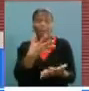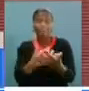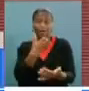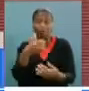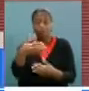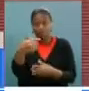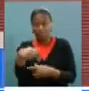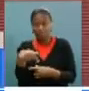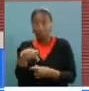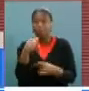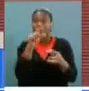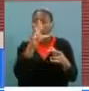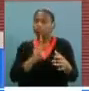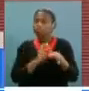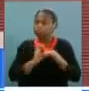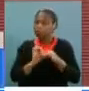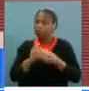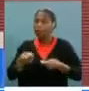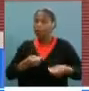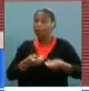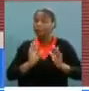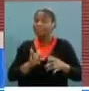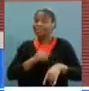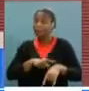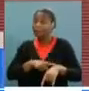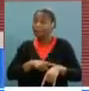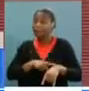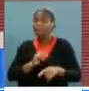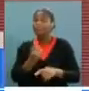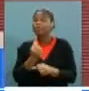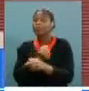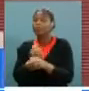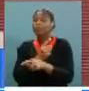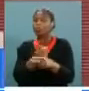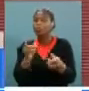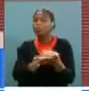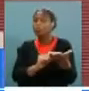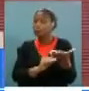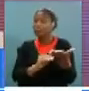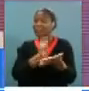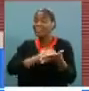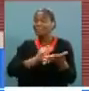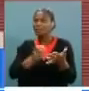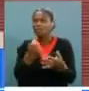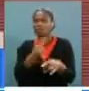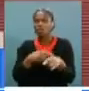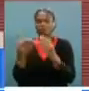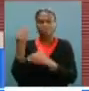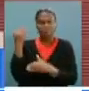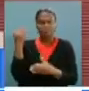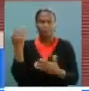impacto na unificação do mercado, mas é preciso o tempo para o produzir, porque o contrato de concessão foi assinado há pouco